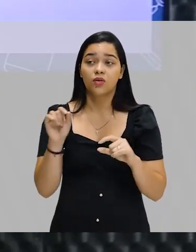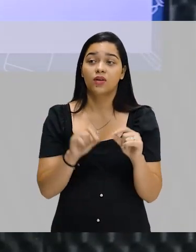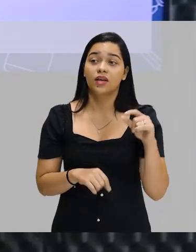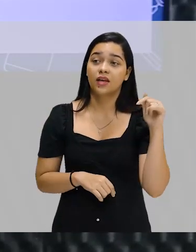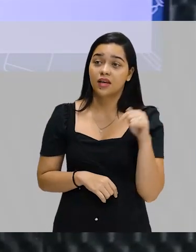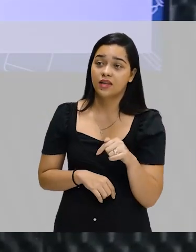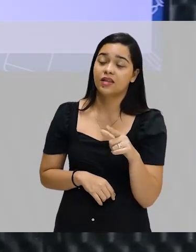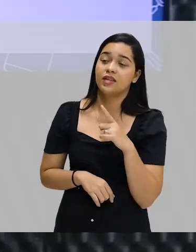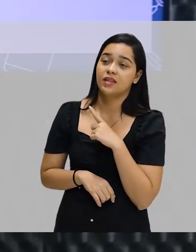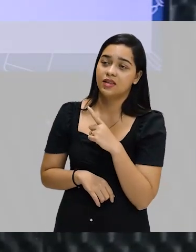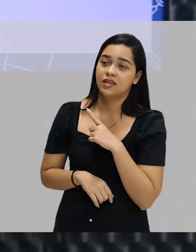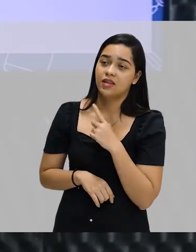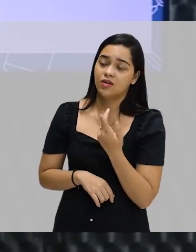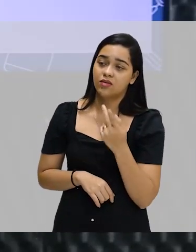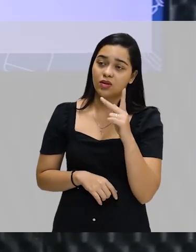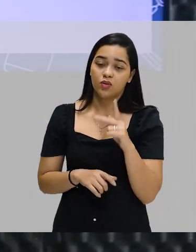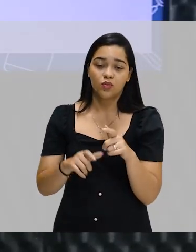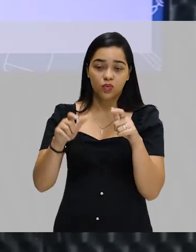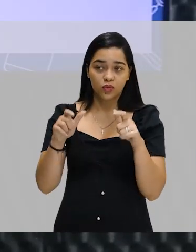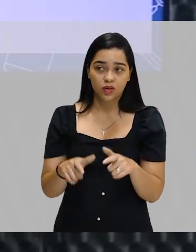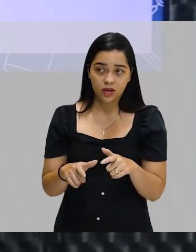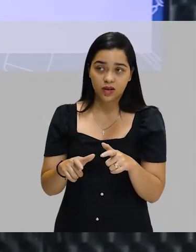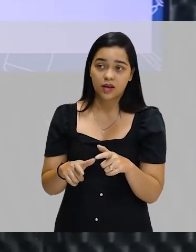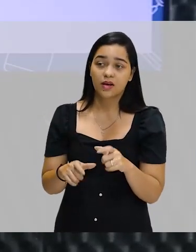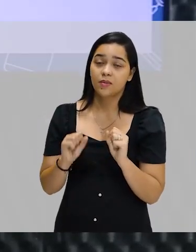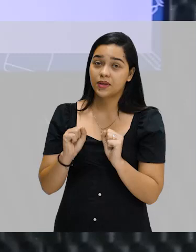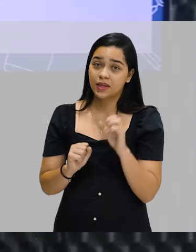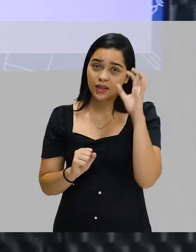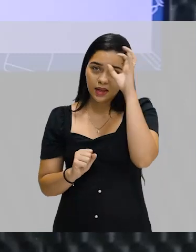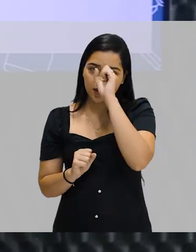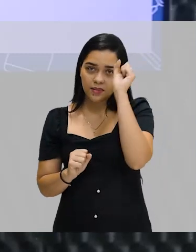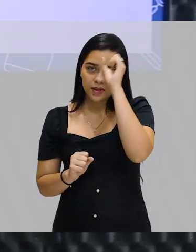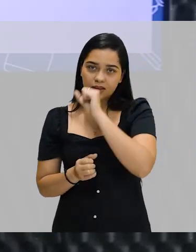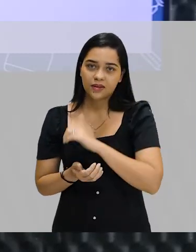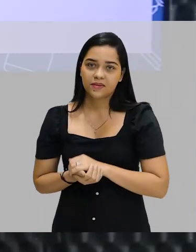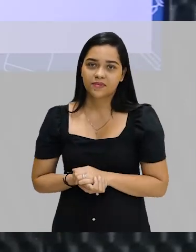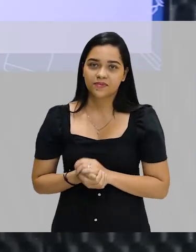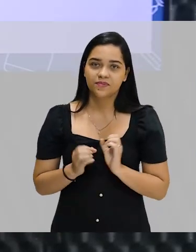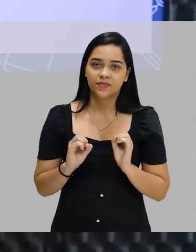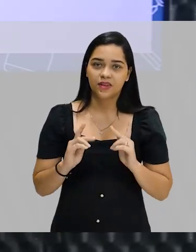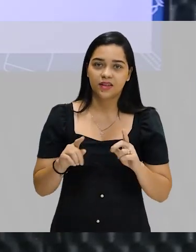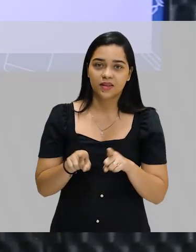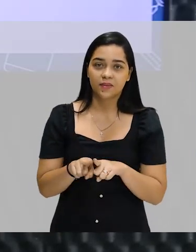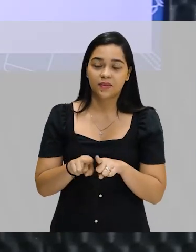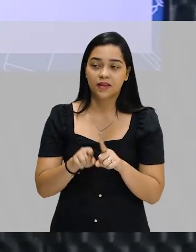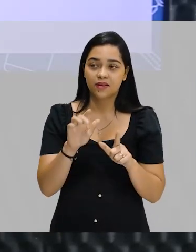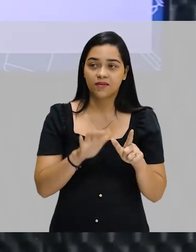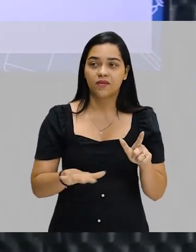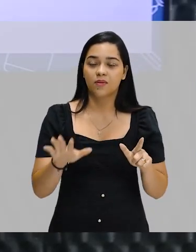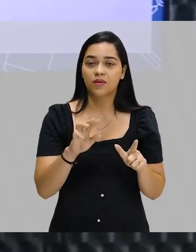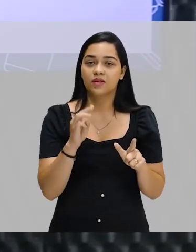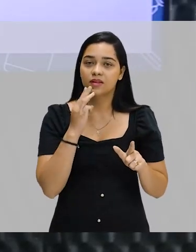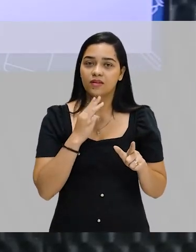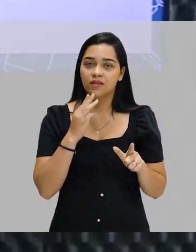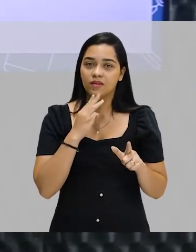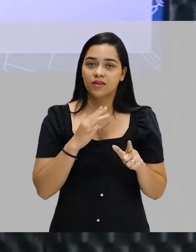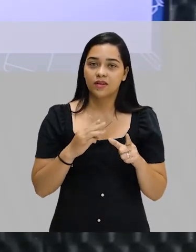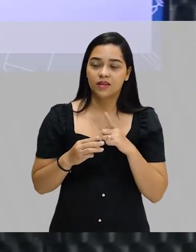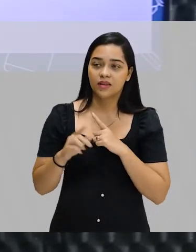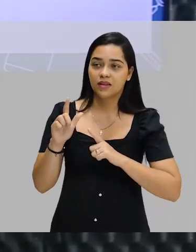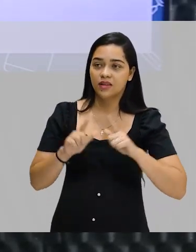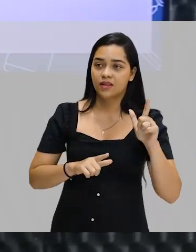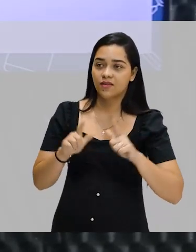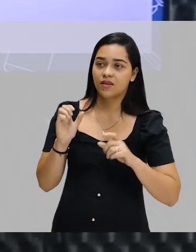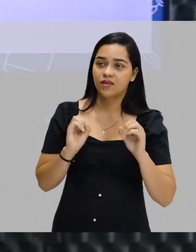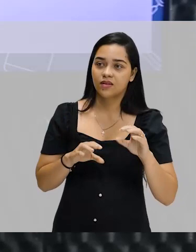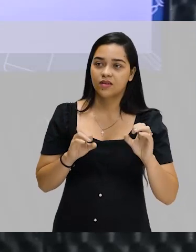aqui é o seu lugar para aprender, tá bom? também na plataforma Gonçalves Dias, TV